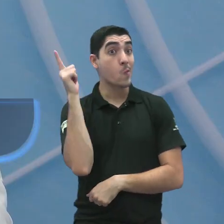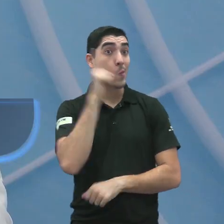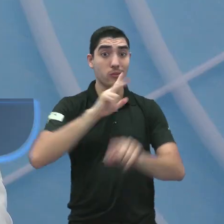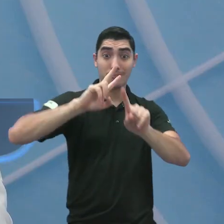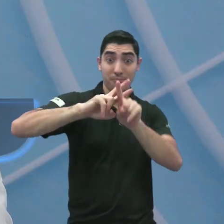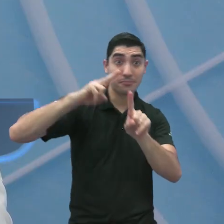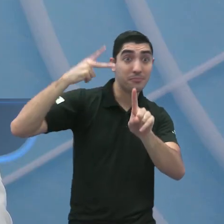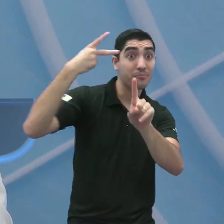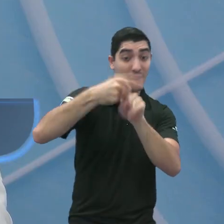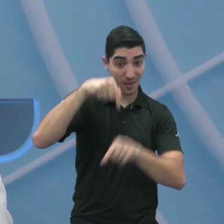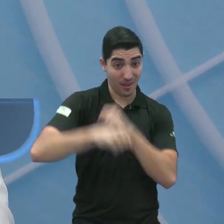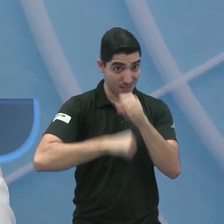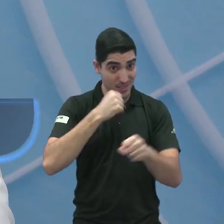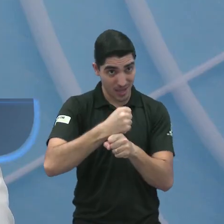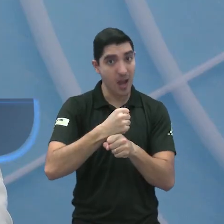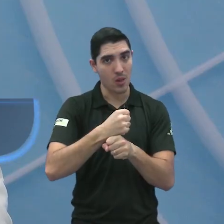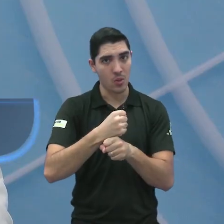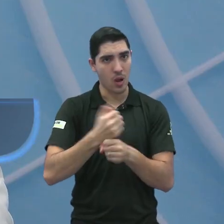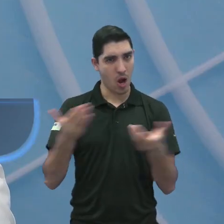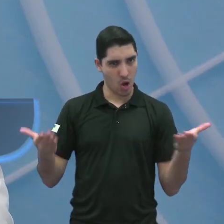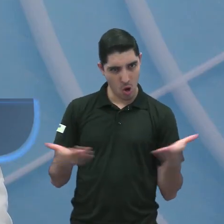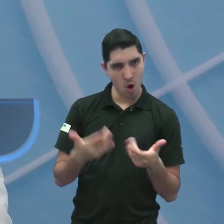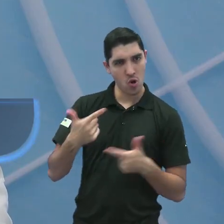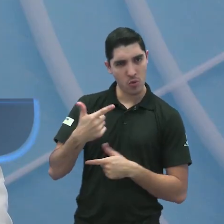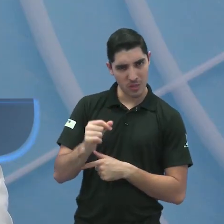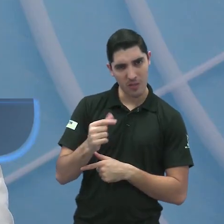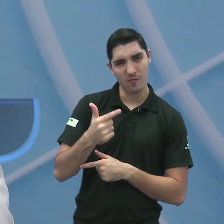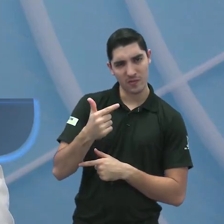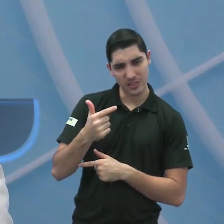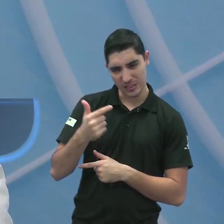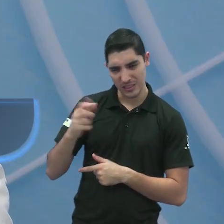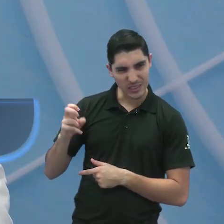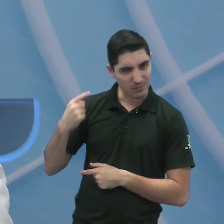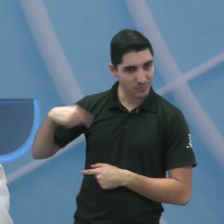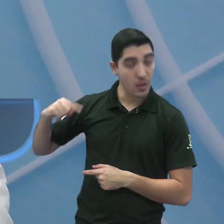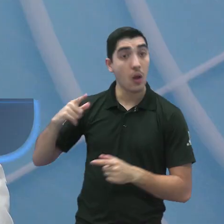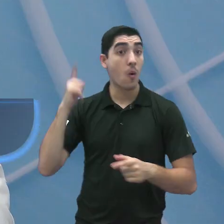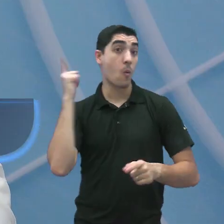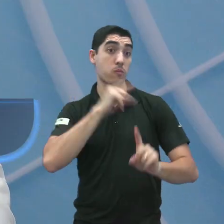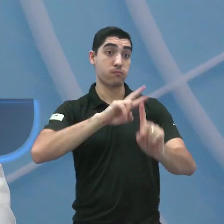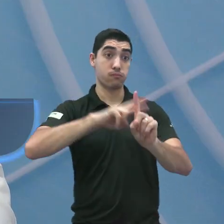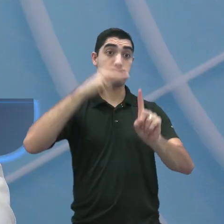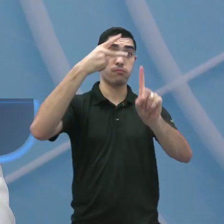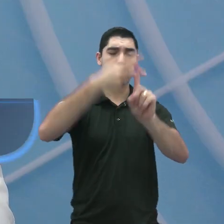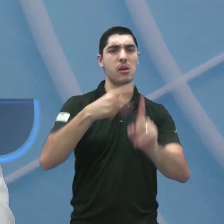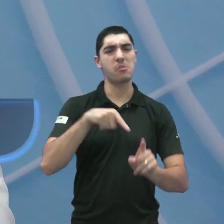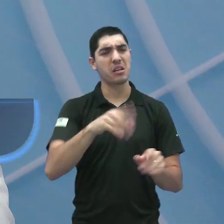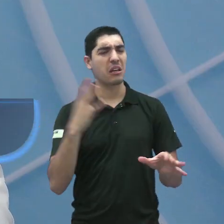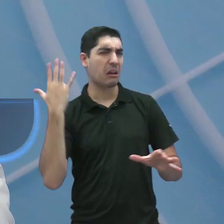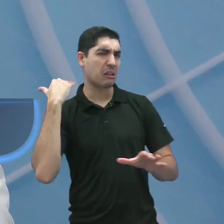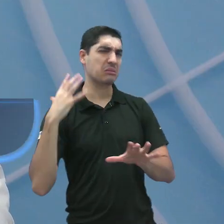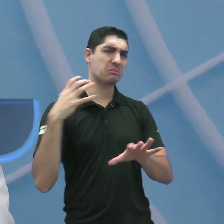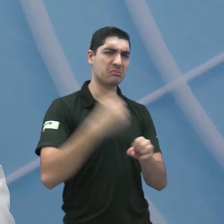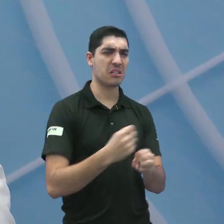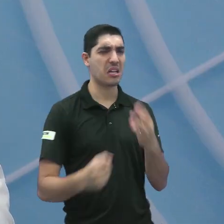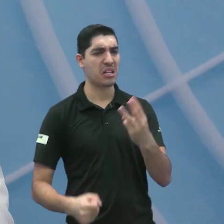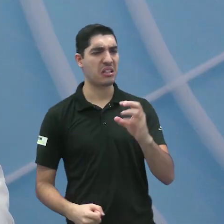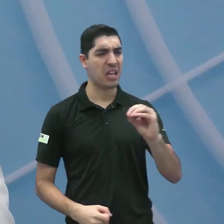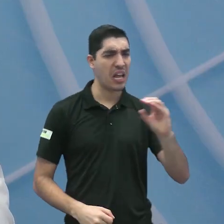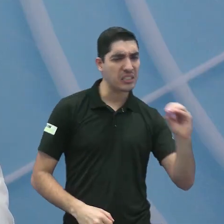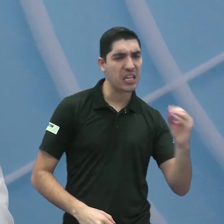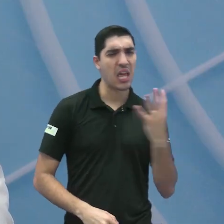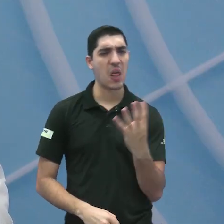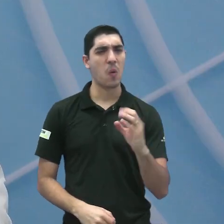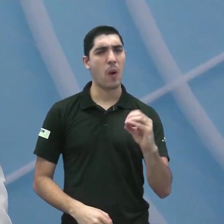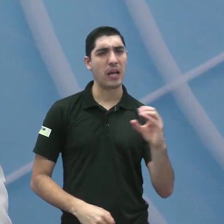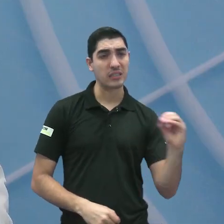inscritas esse ano, porque assim, apesar de ser um prêmio nacional, ele tem poucas inscrições, são 300, 400 mulheres que se inscrevem, né?